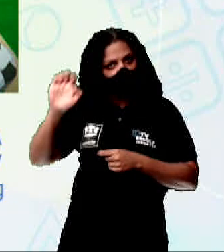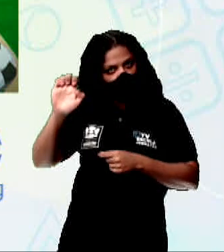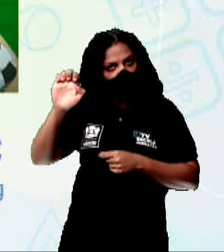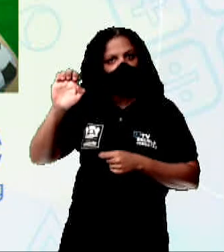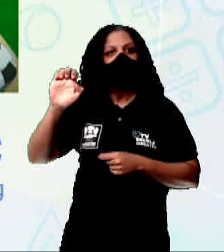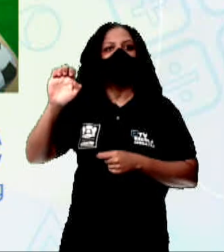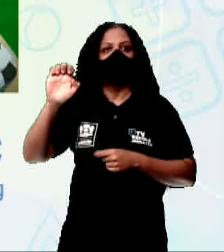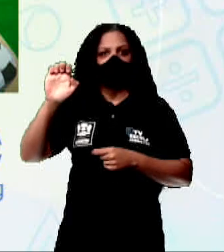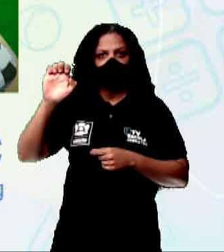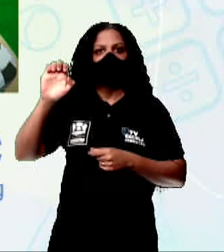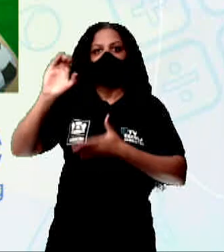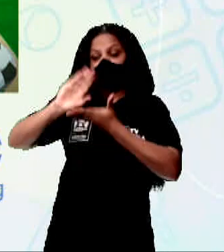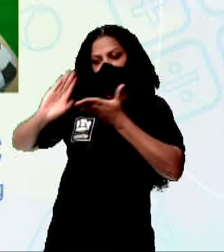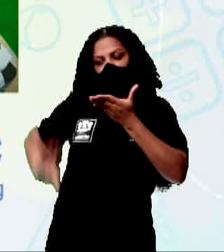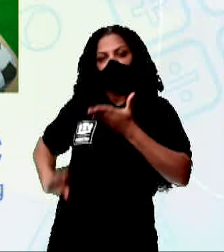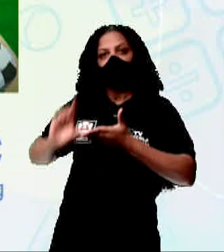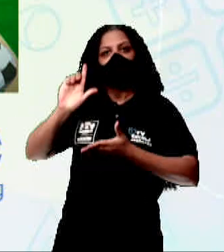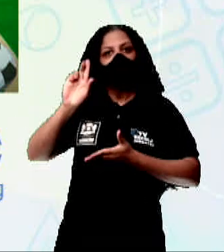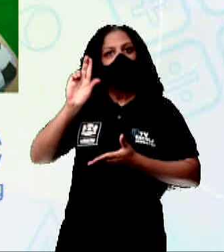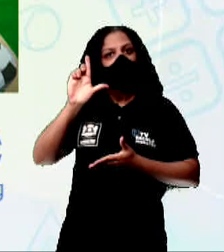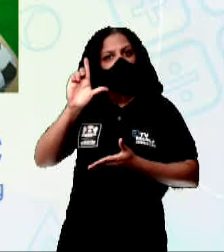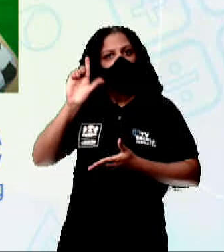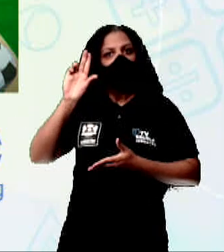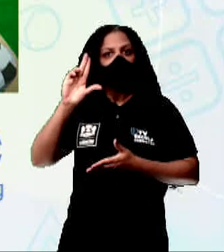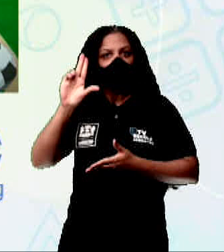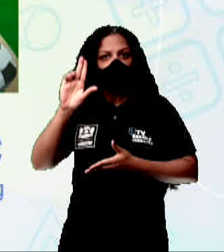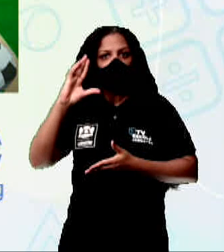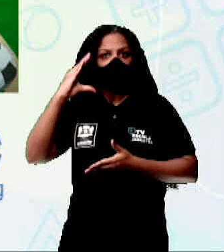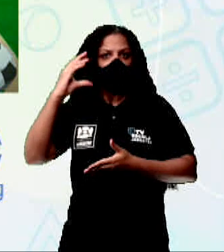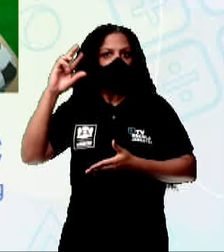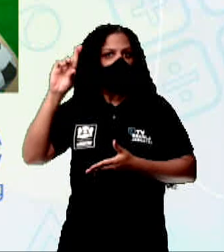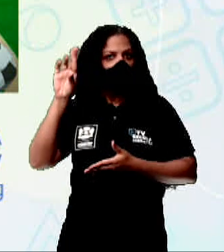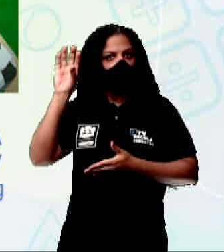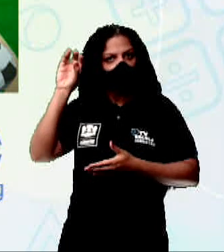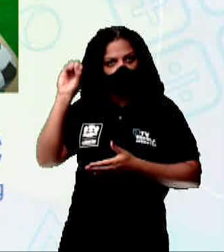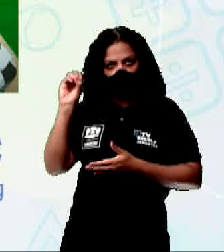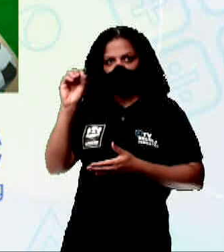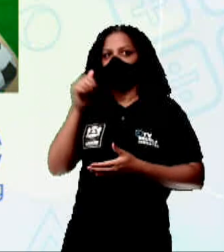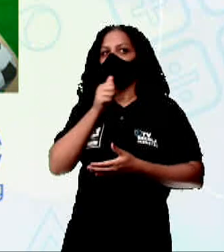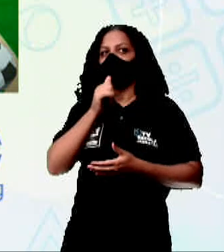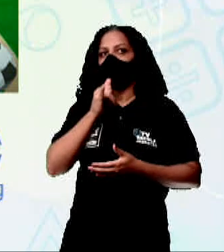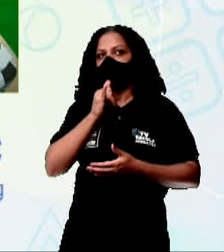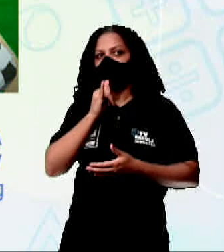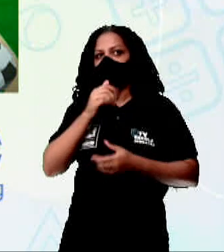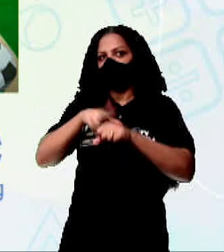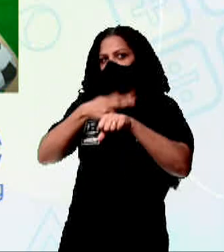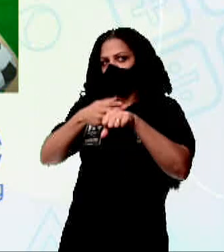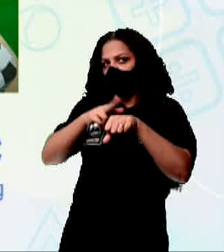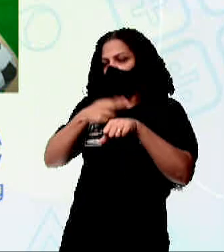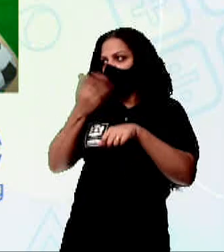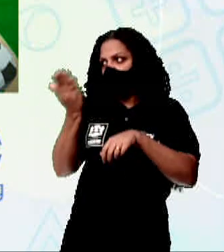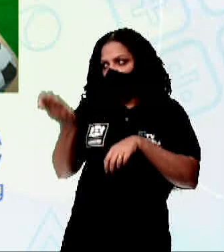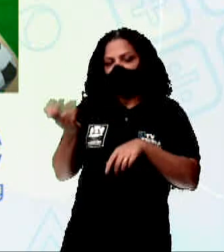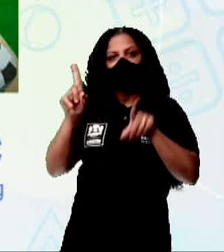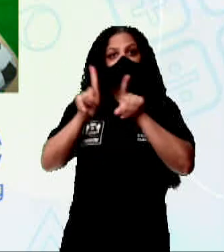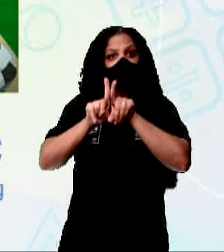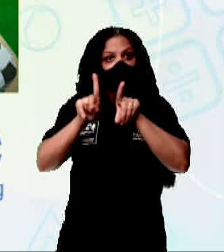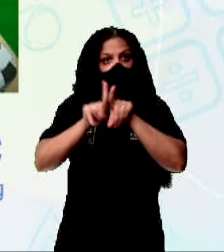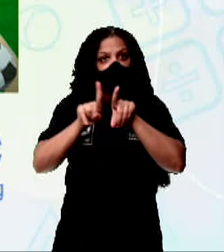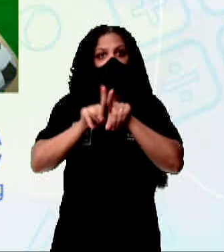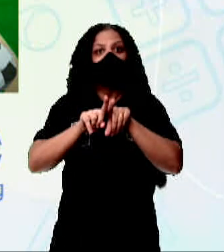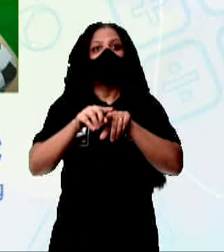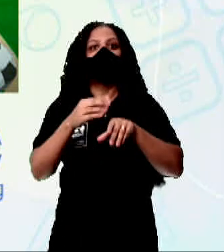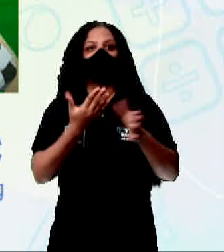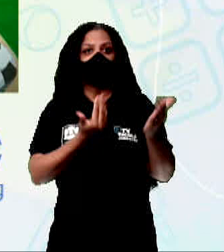namorado? Morte aqui. E a próxima, do jogador juvenil, é propaganda.